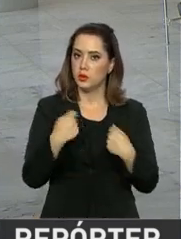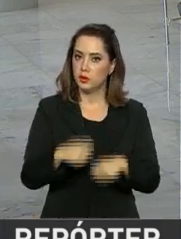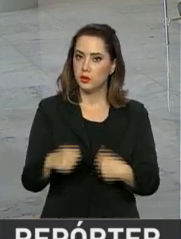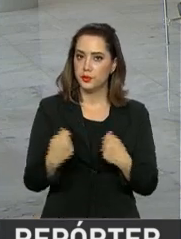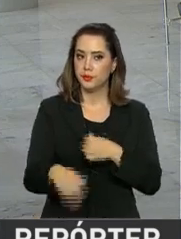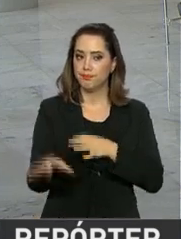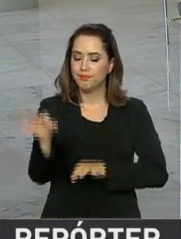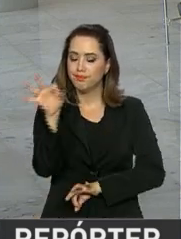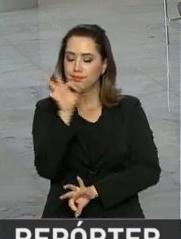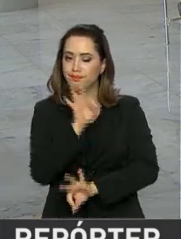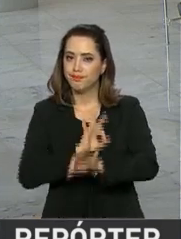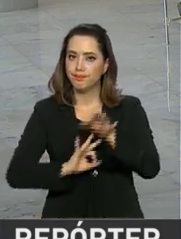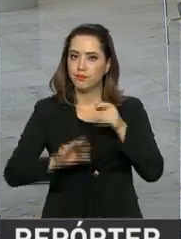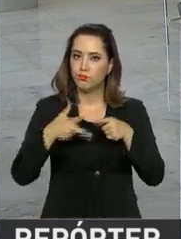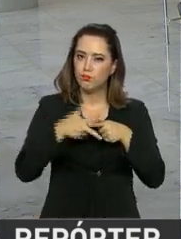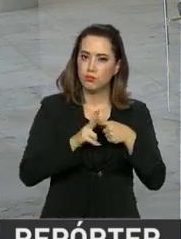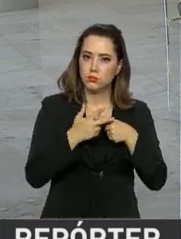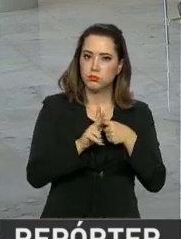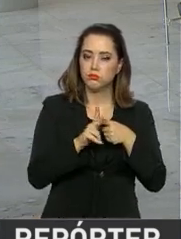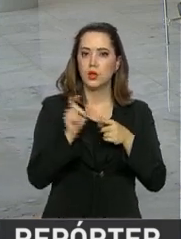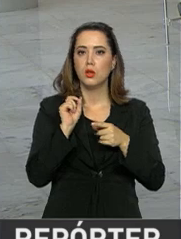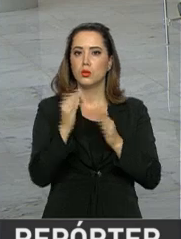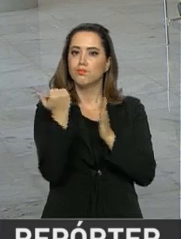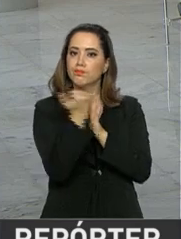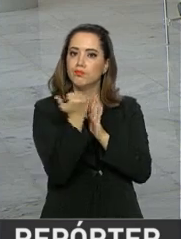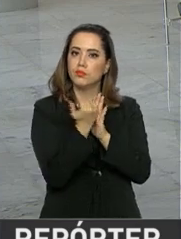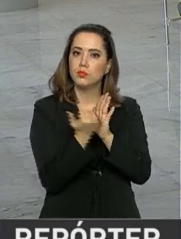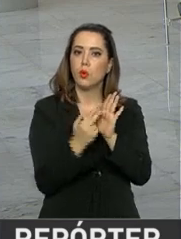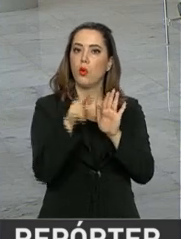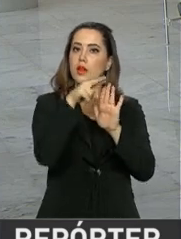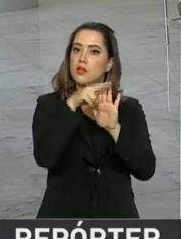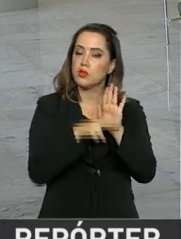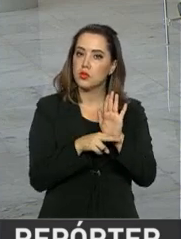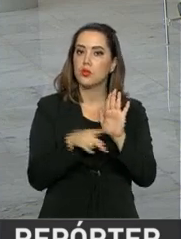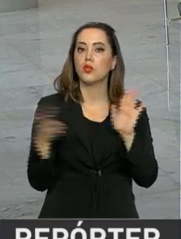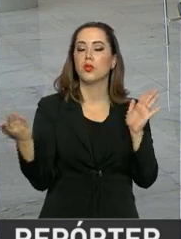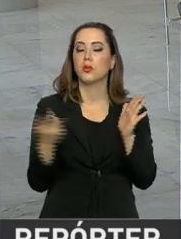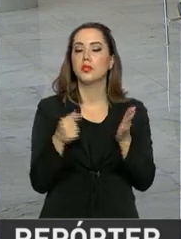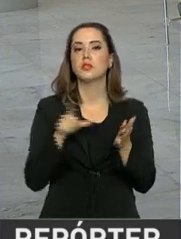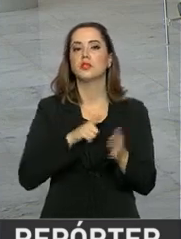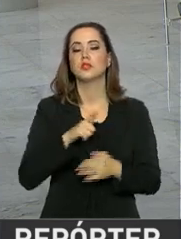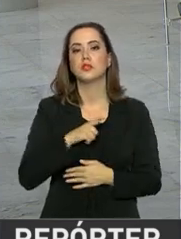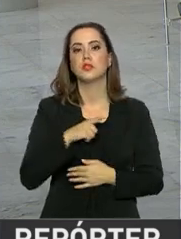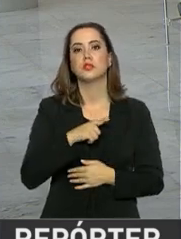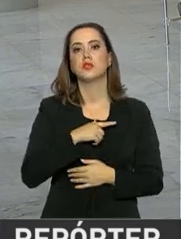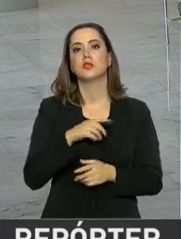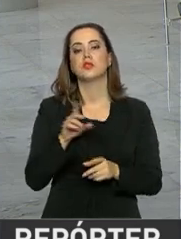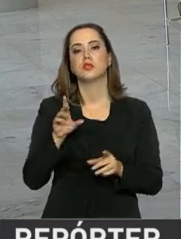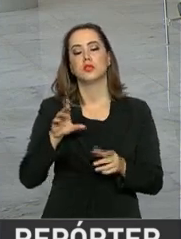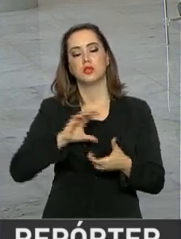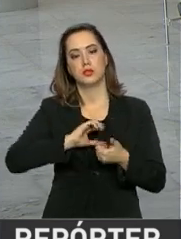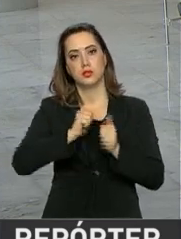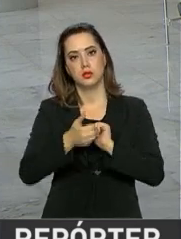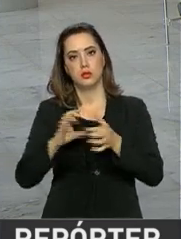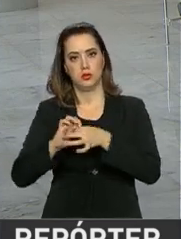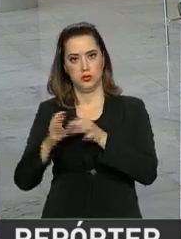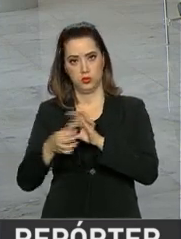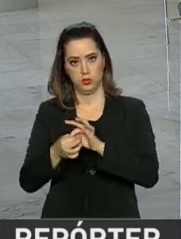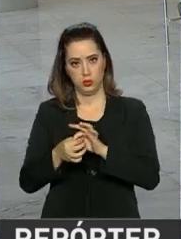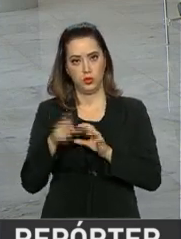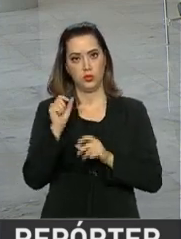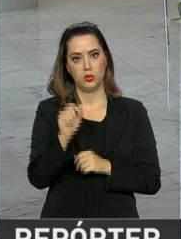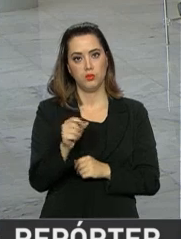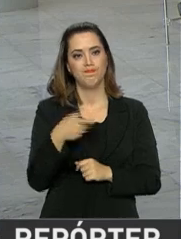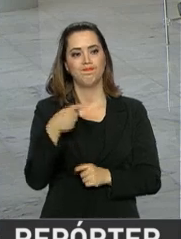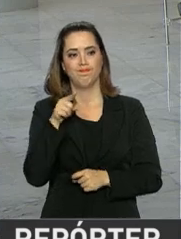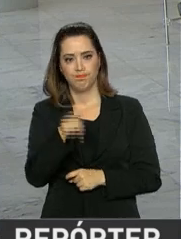uma readequação dos protocolos de segurança e defesa para os Jogos Olímpicos. O ministro disse que o atentado em Nice